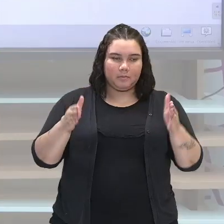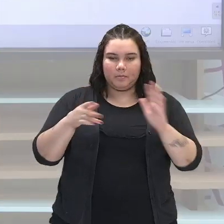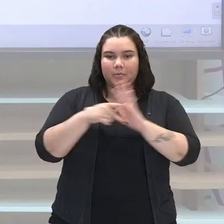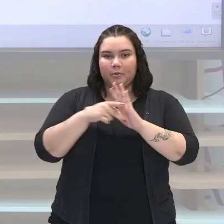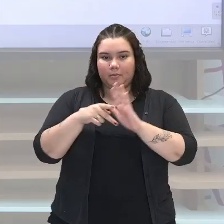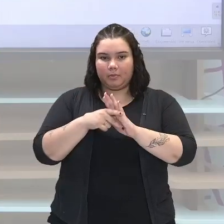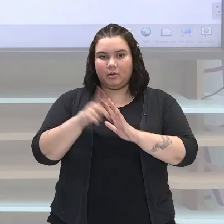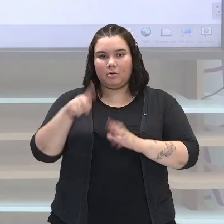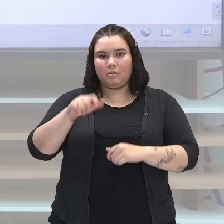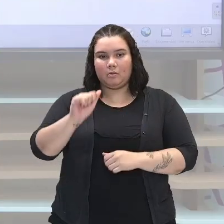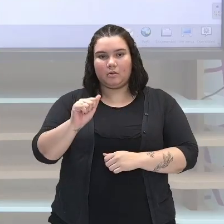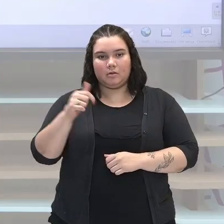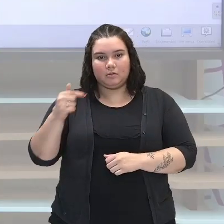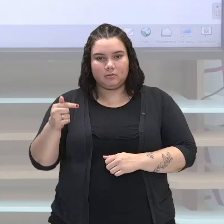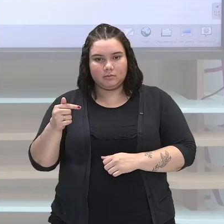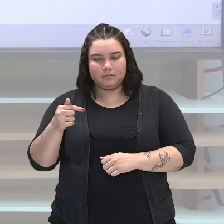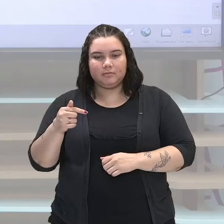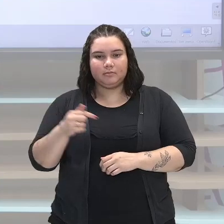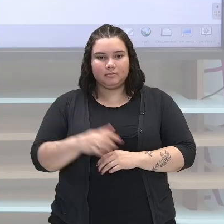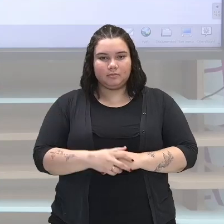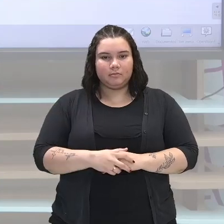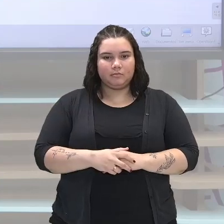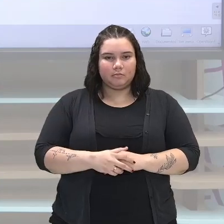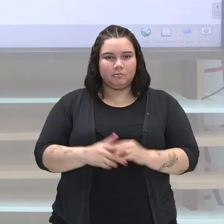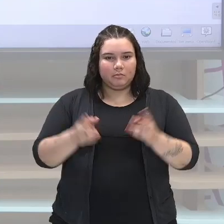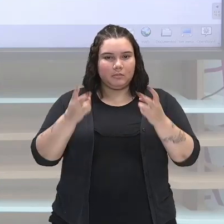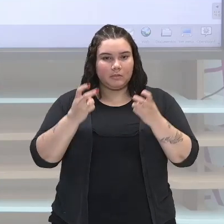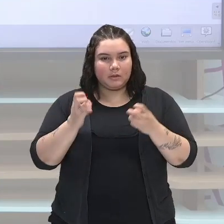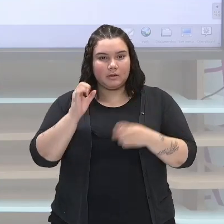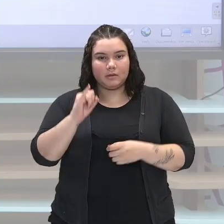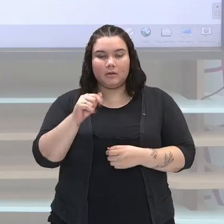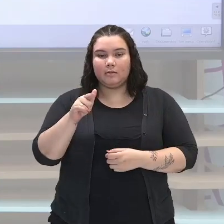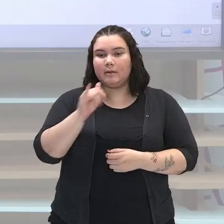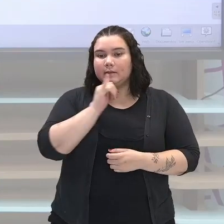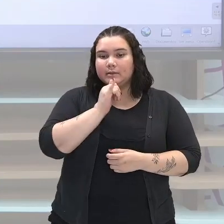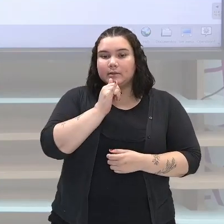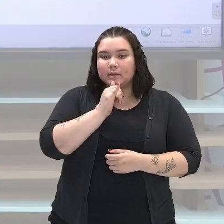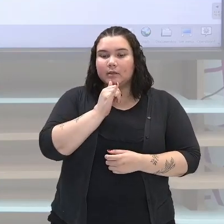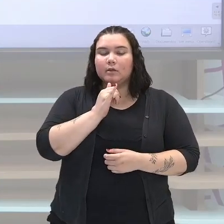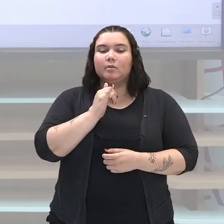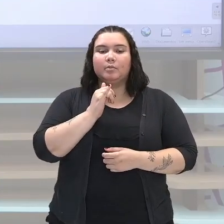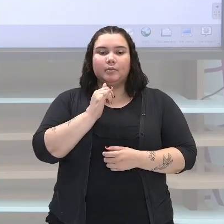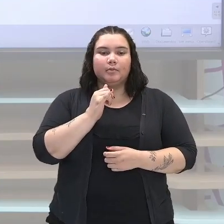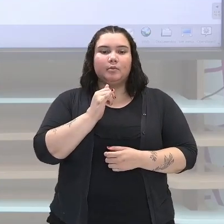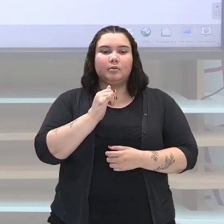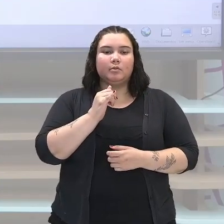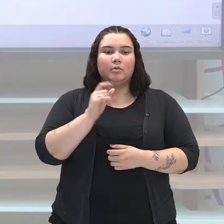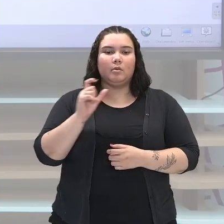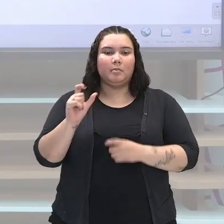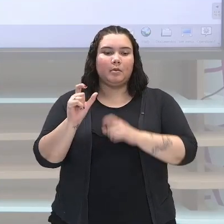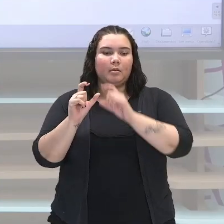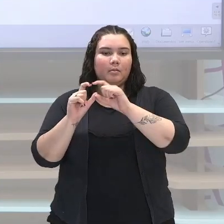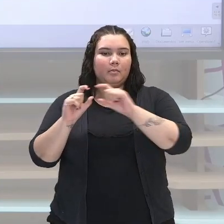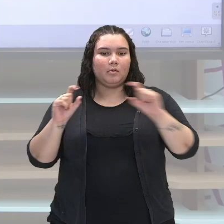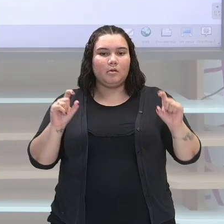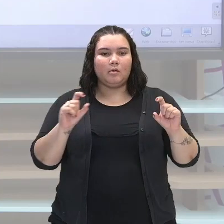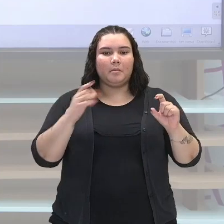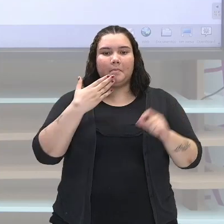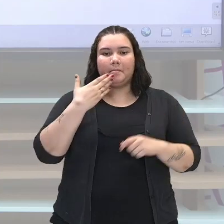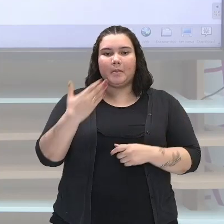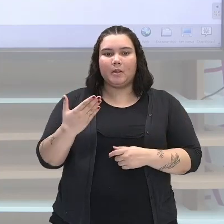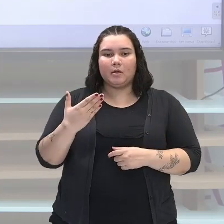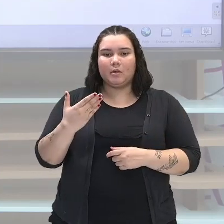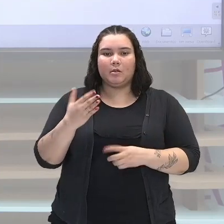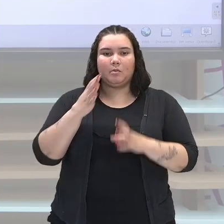termo A7 ainda. Imagina se nesse exemplo aqui, o comando da questão estivesse pedindo